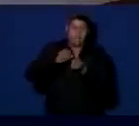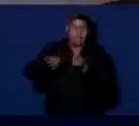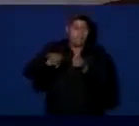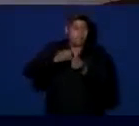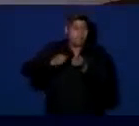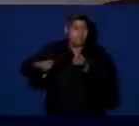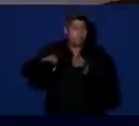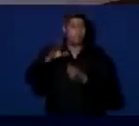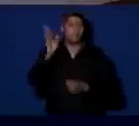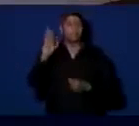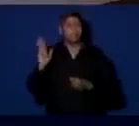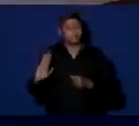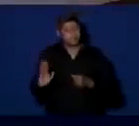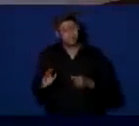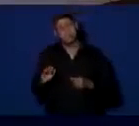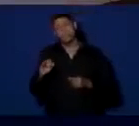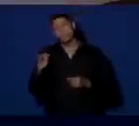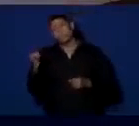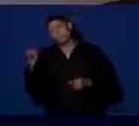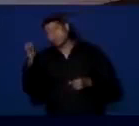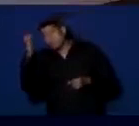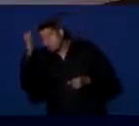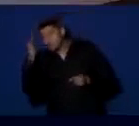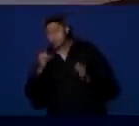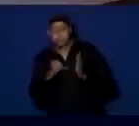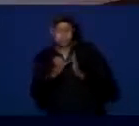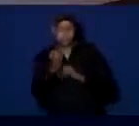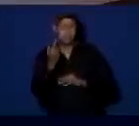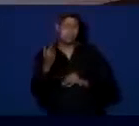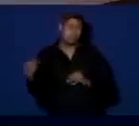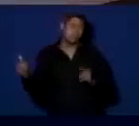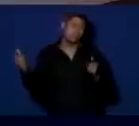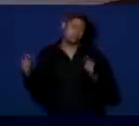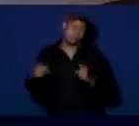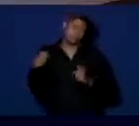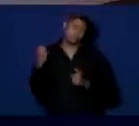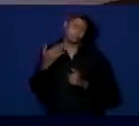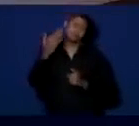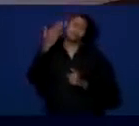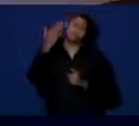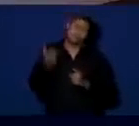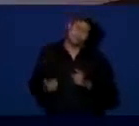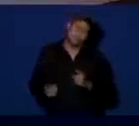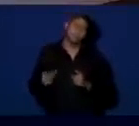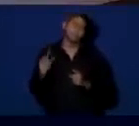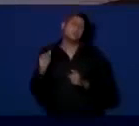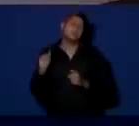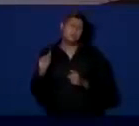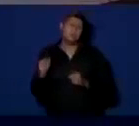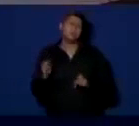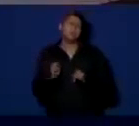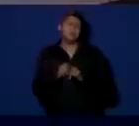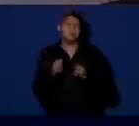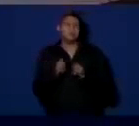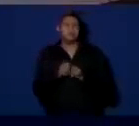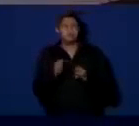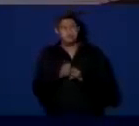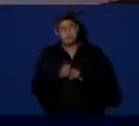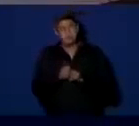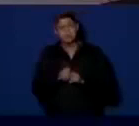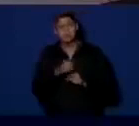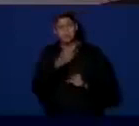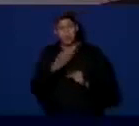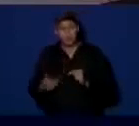lugar e a inflação e juros indo para outro lugar, né? Então, a gente sabe, né, que também...